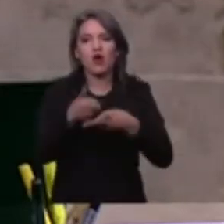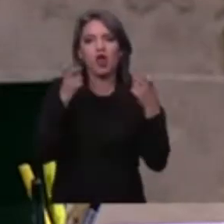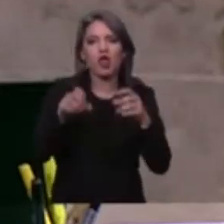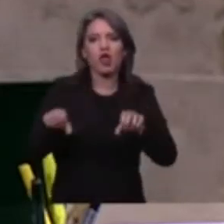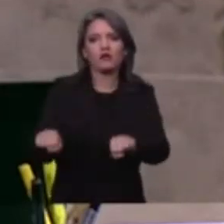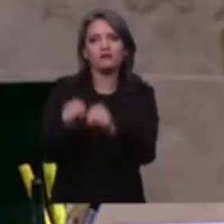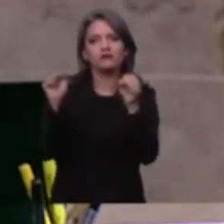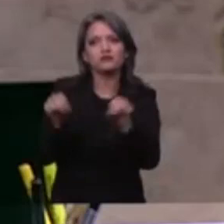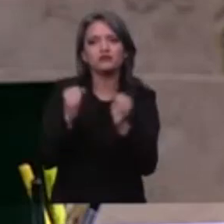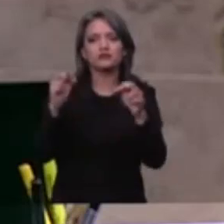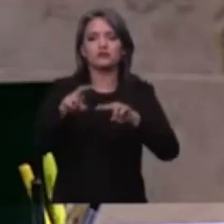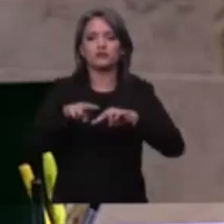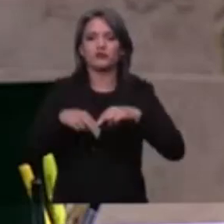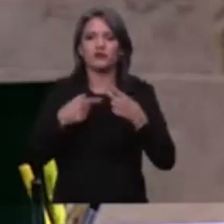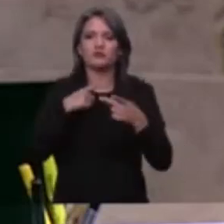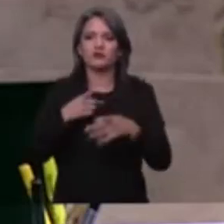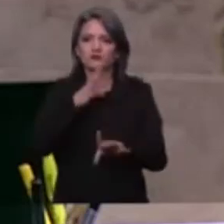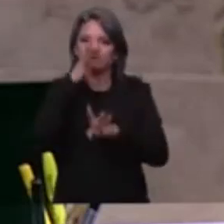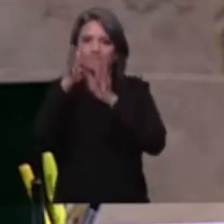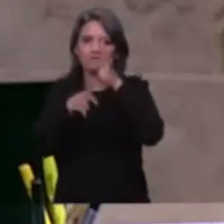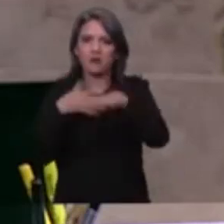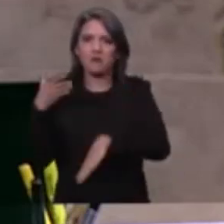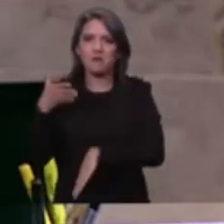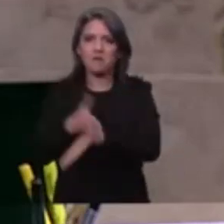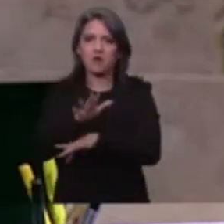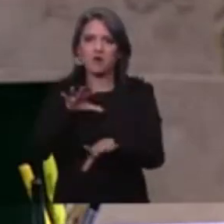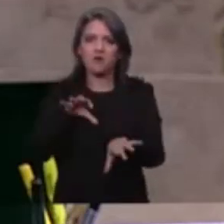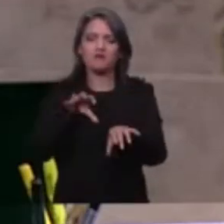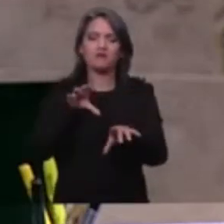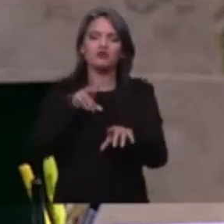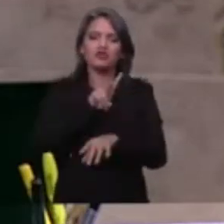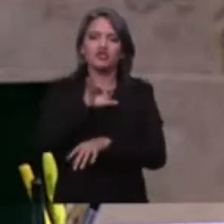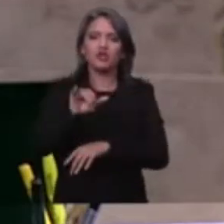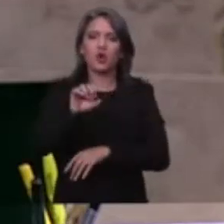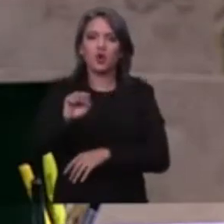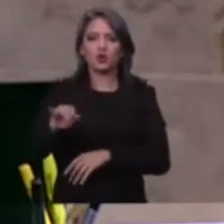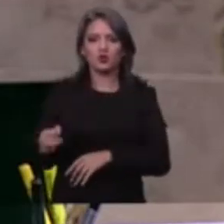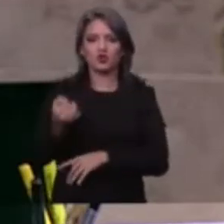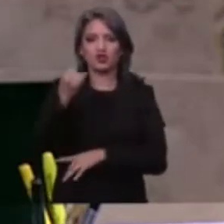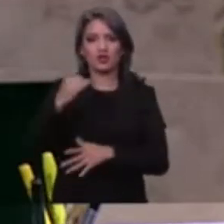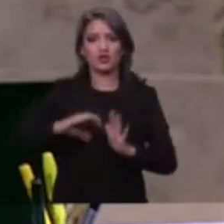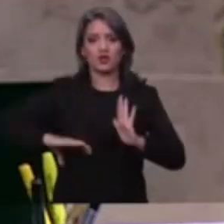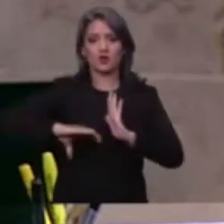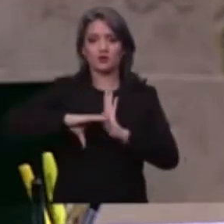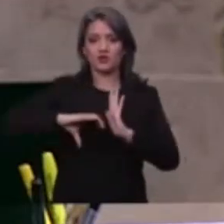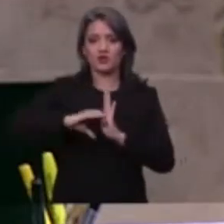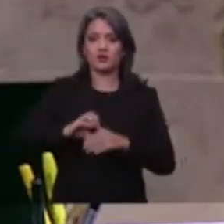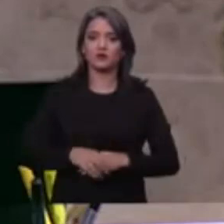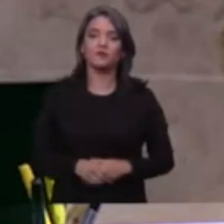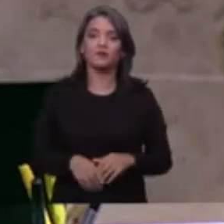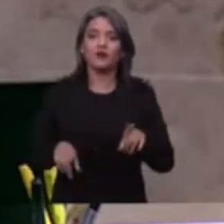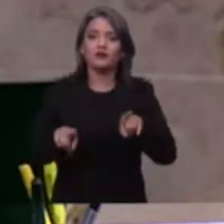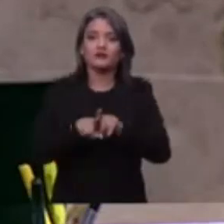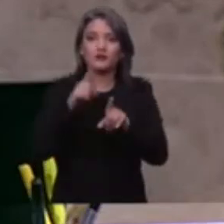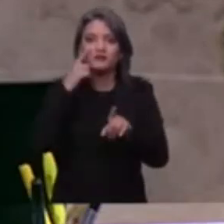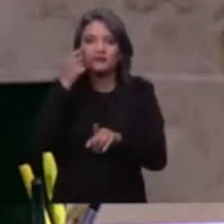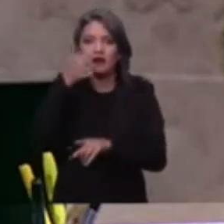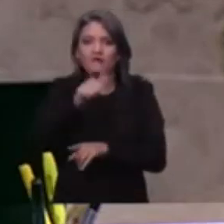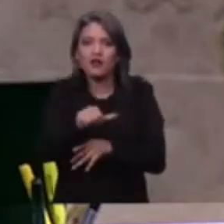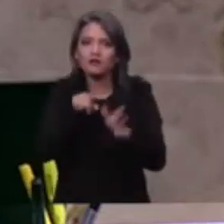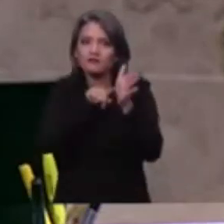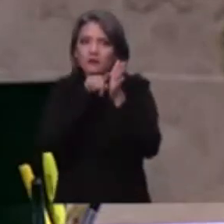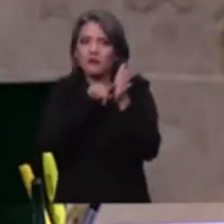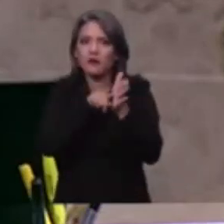danificados decorrentes da invasão do dia 8 de janeiro de 2023 no Senado Federal. Pelo exame preliminar